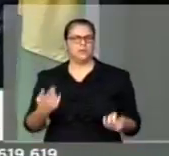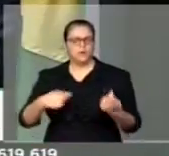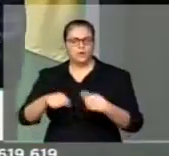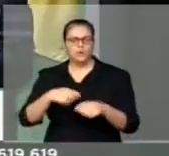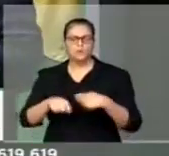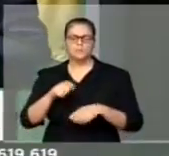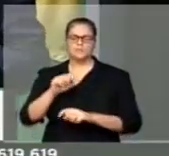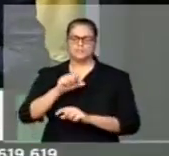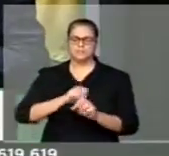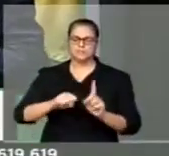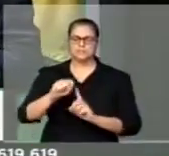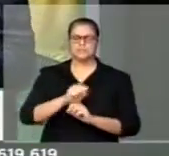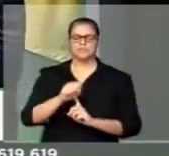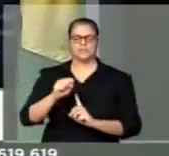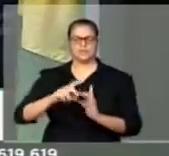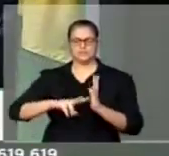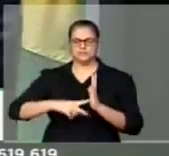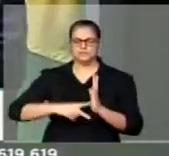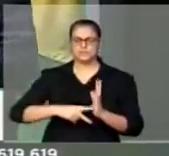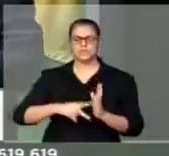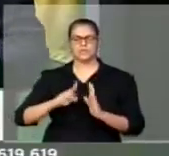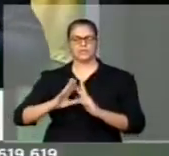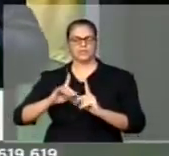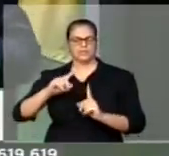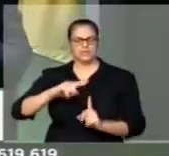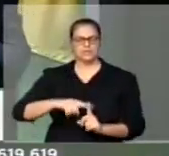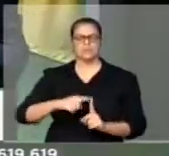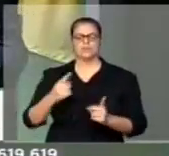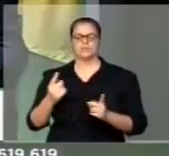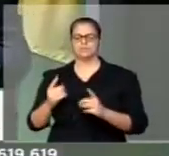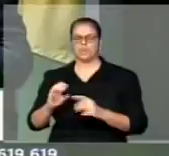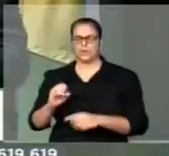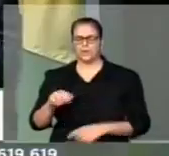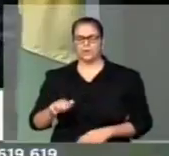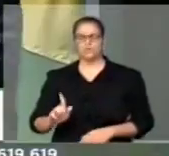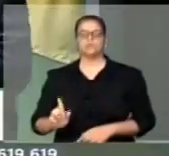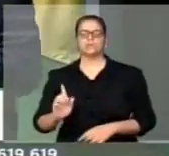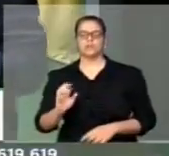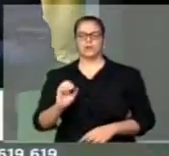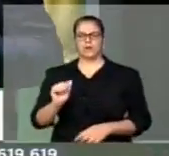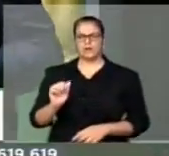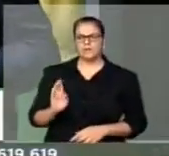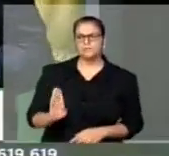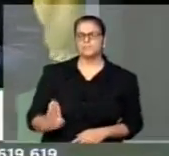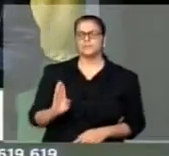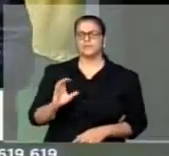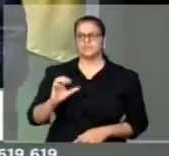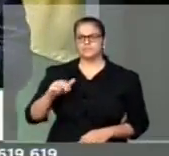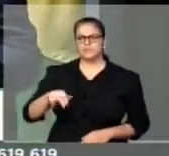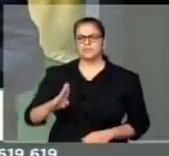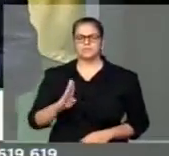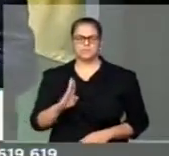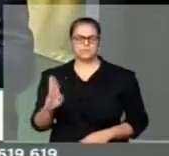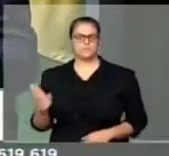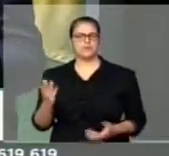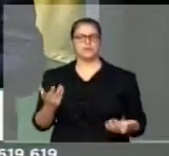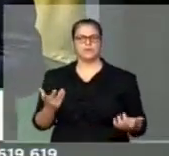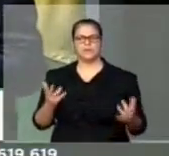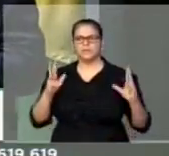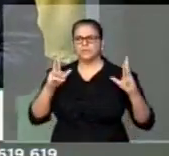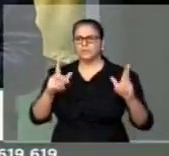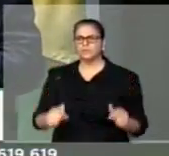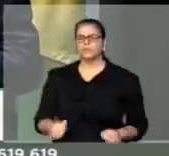do social, do sindical, das igrejas, das organizações sociais, da OAB, da CNBB, para que possamos,